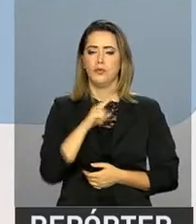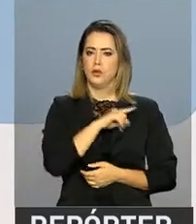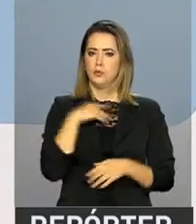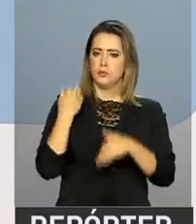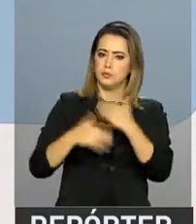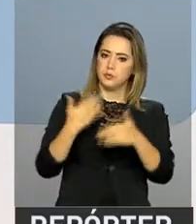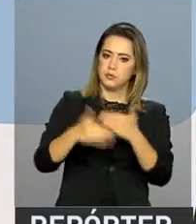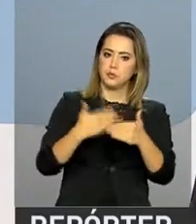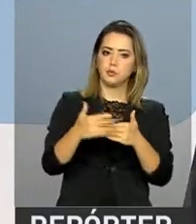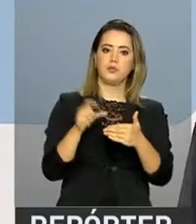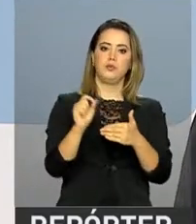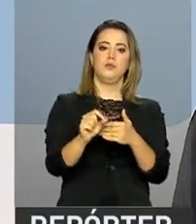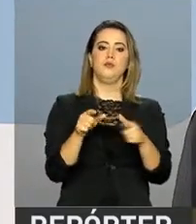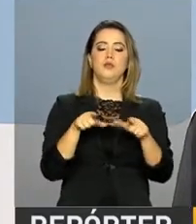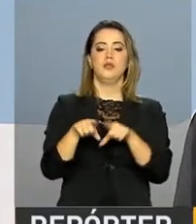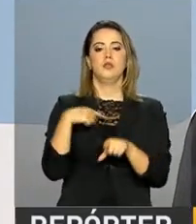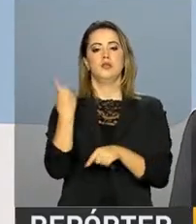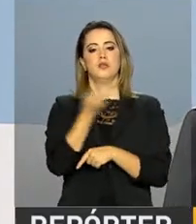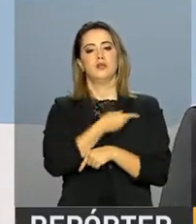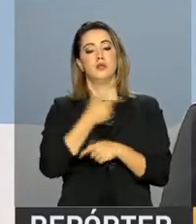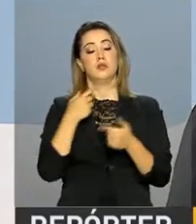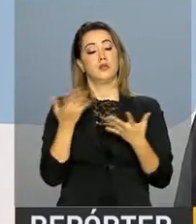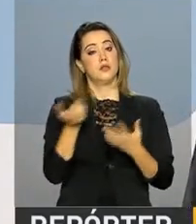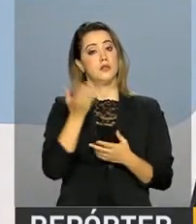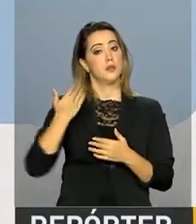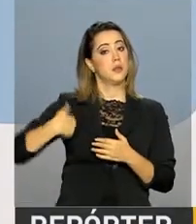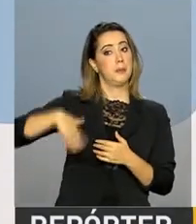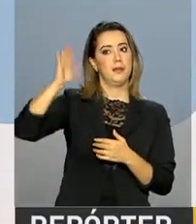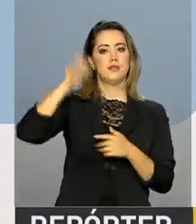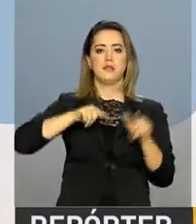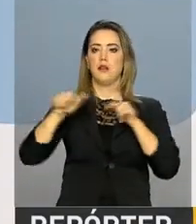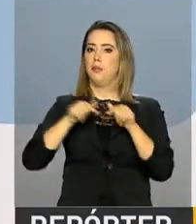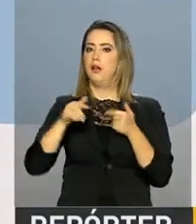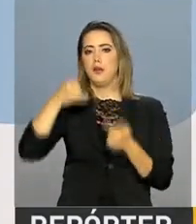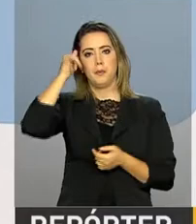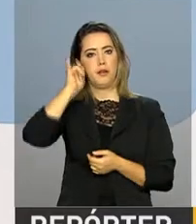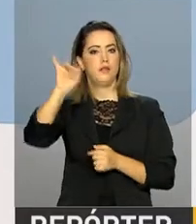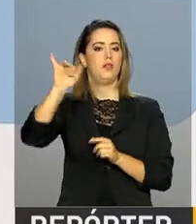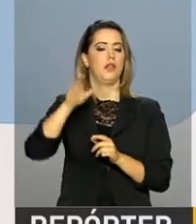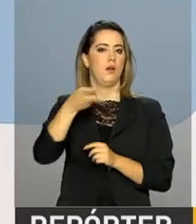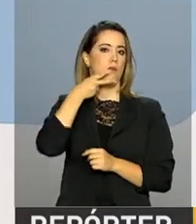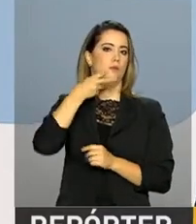da Saúde. Quanto mais ações concretas nós fizermos para a redução